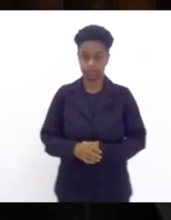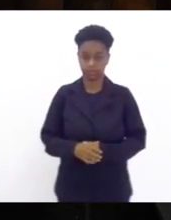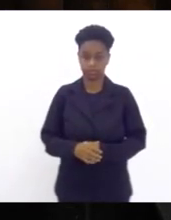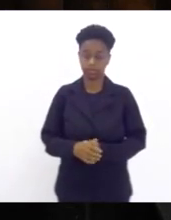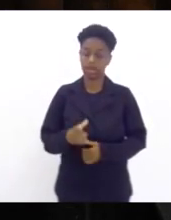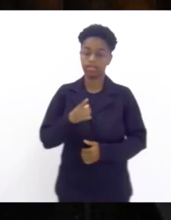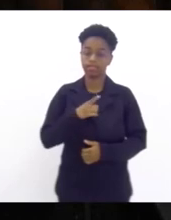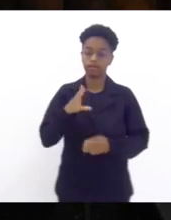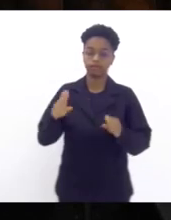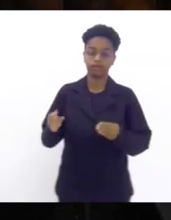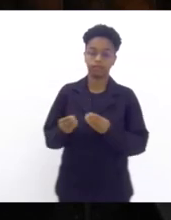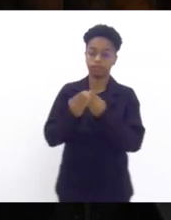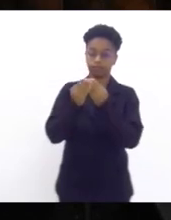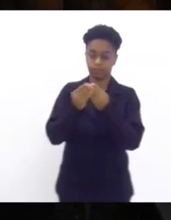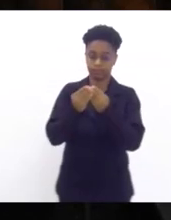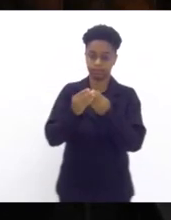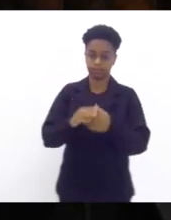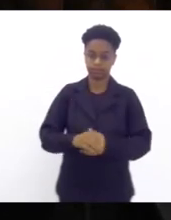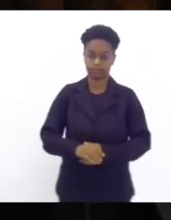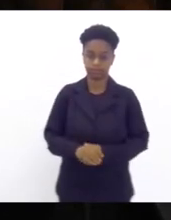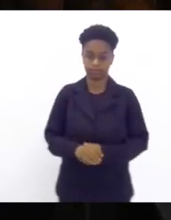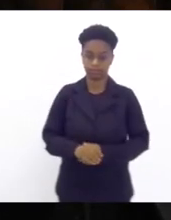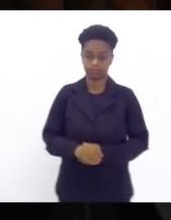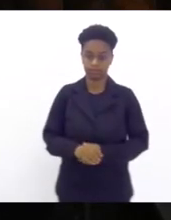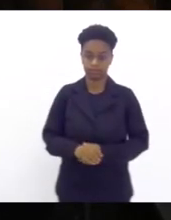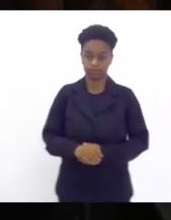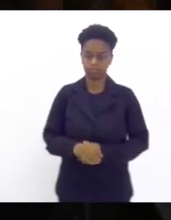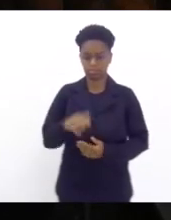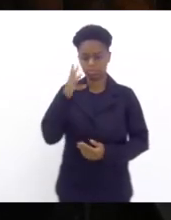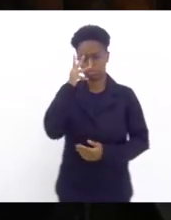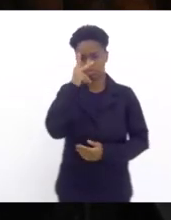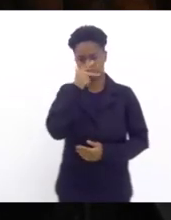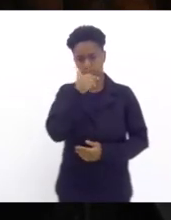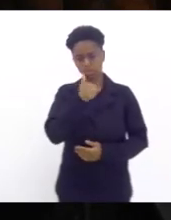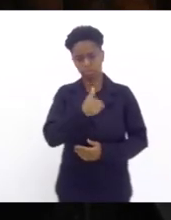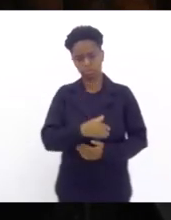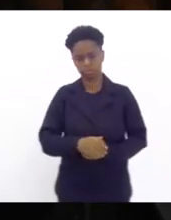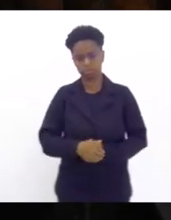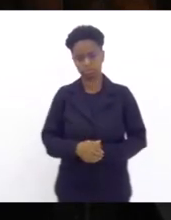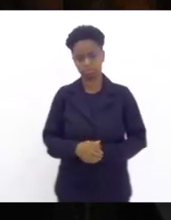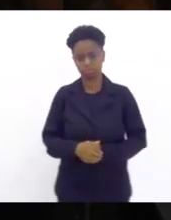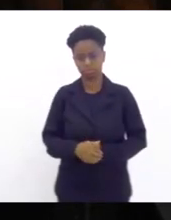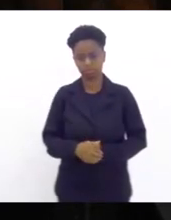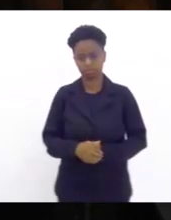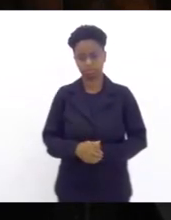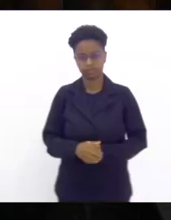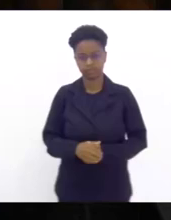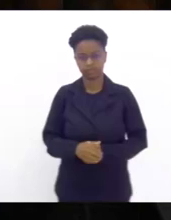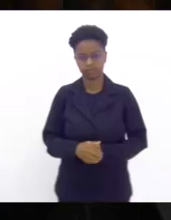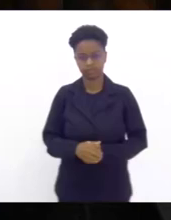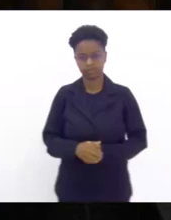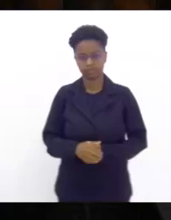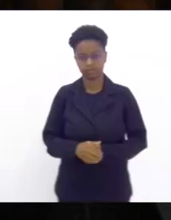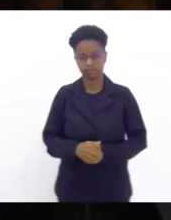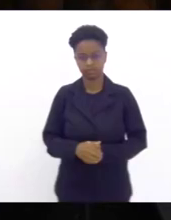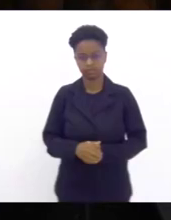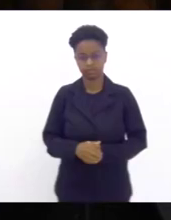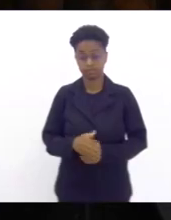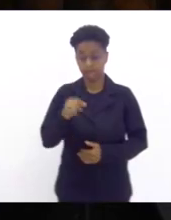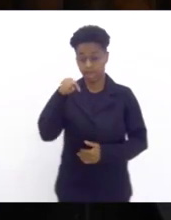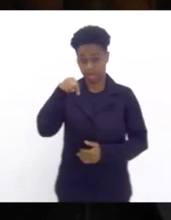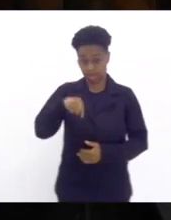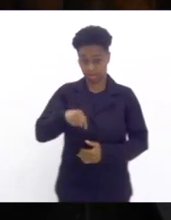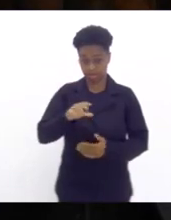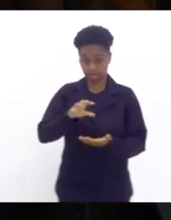uma missa muito bonita aqui na nossa